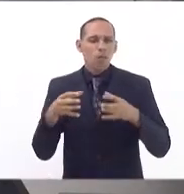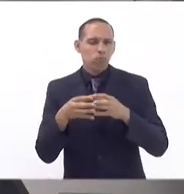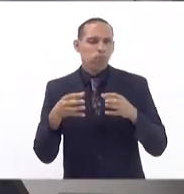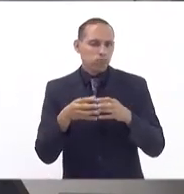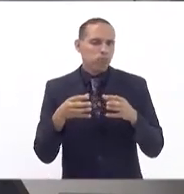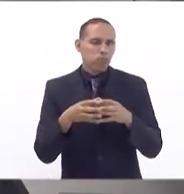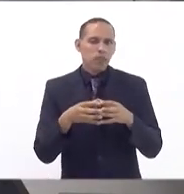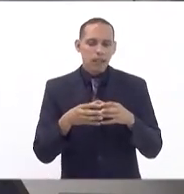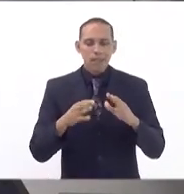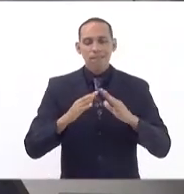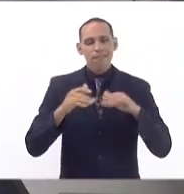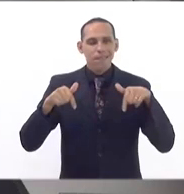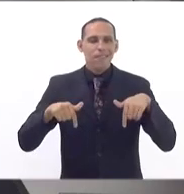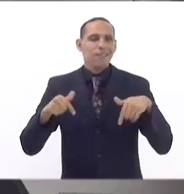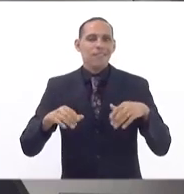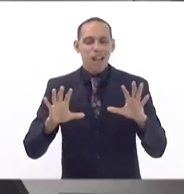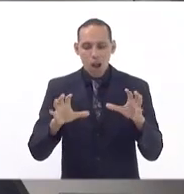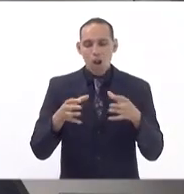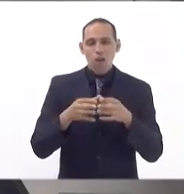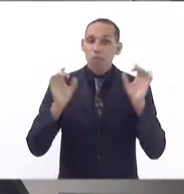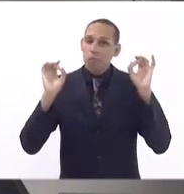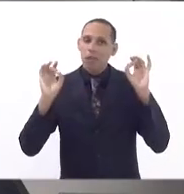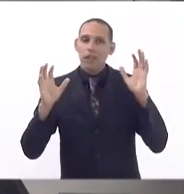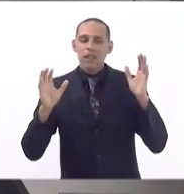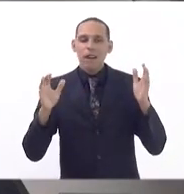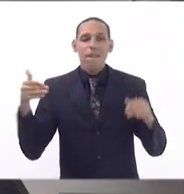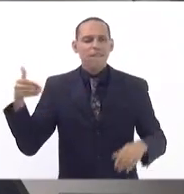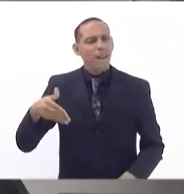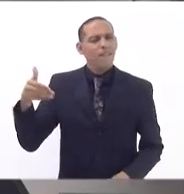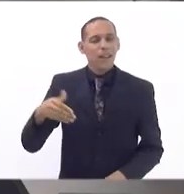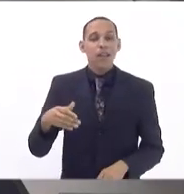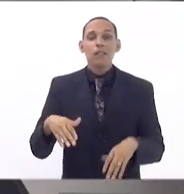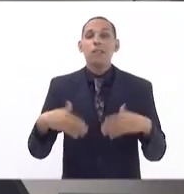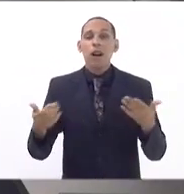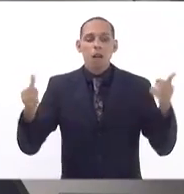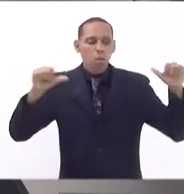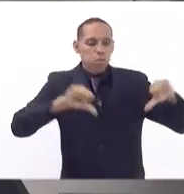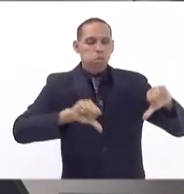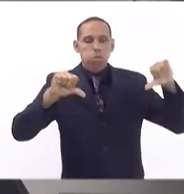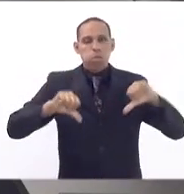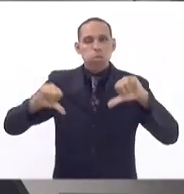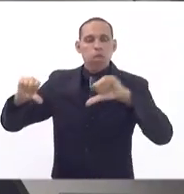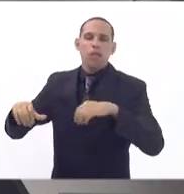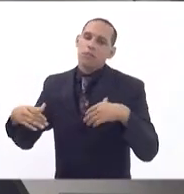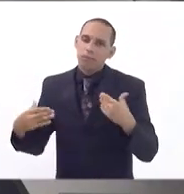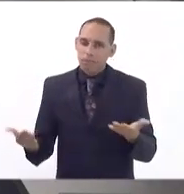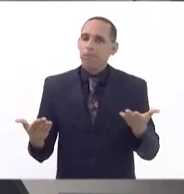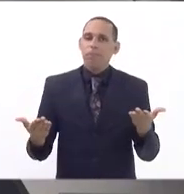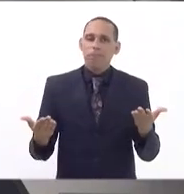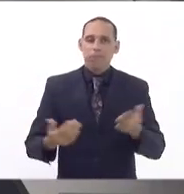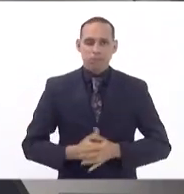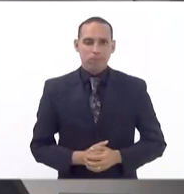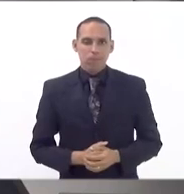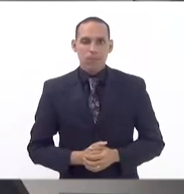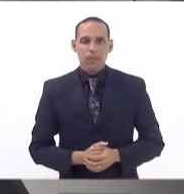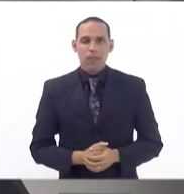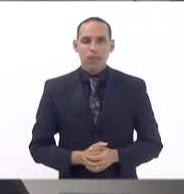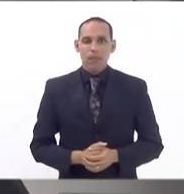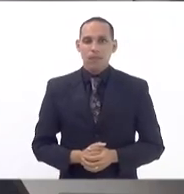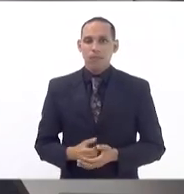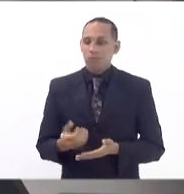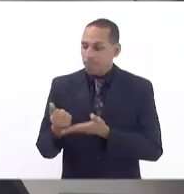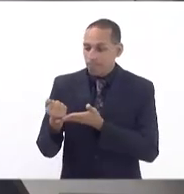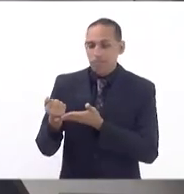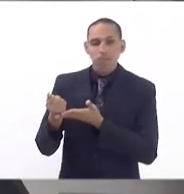especiais e via todo momento que a tendência era a situação piorar eu tenho deixa aqui é para o